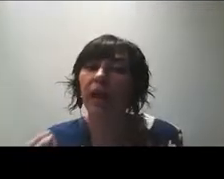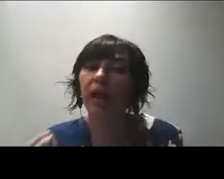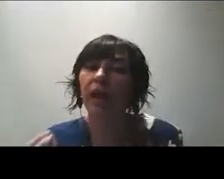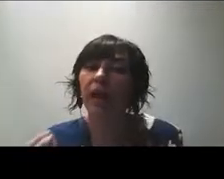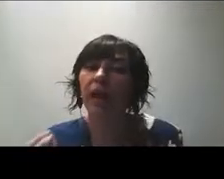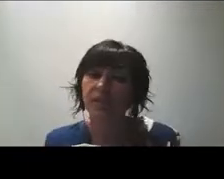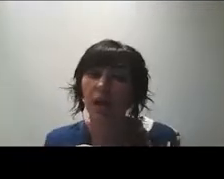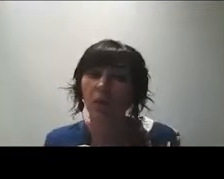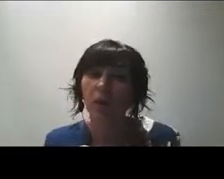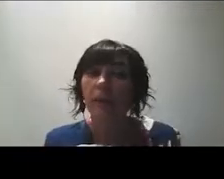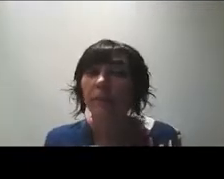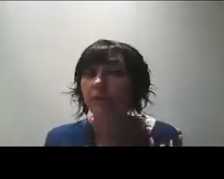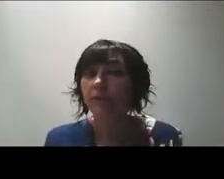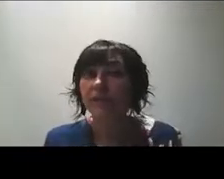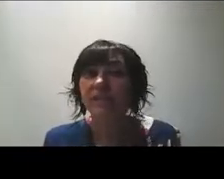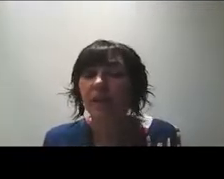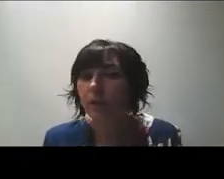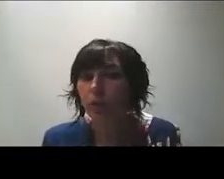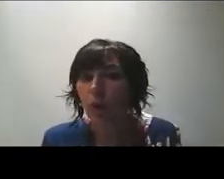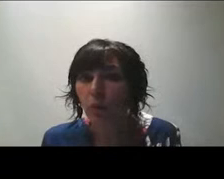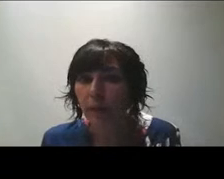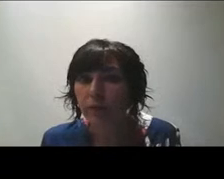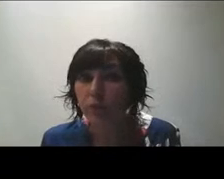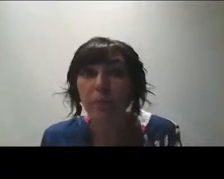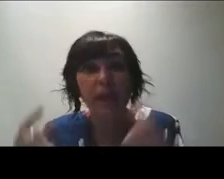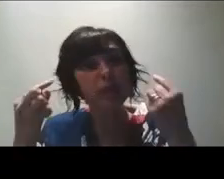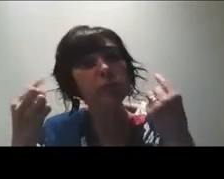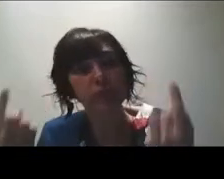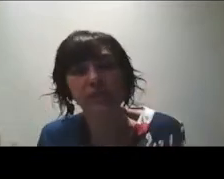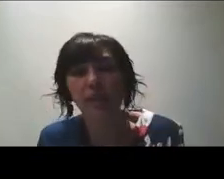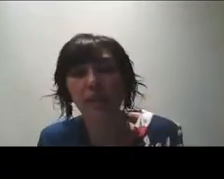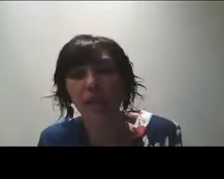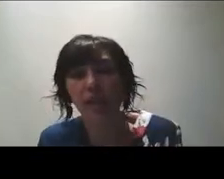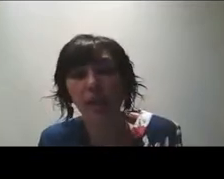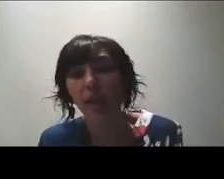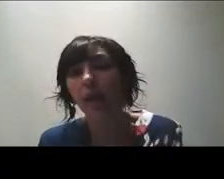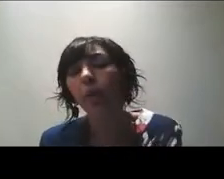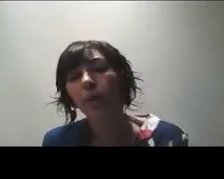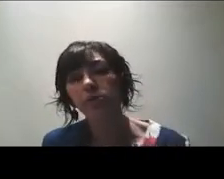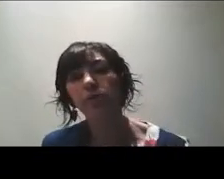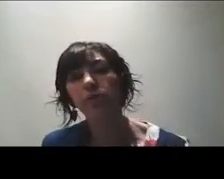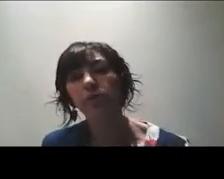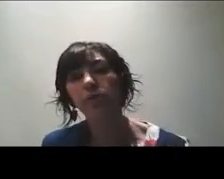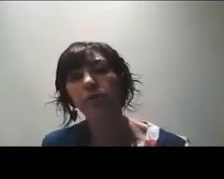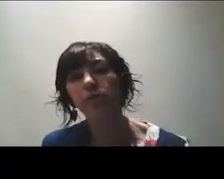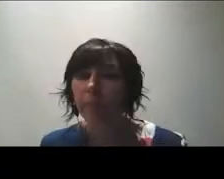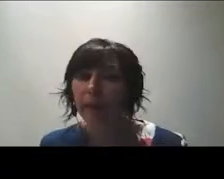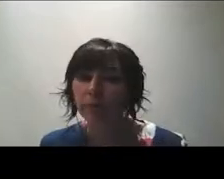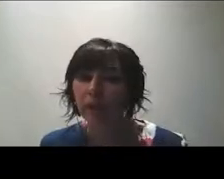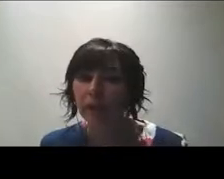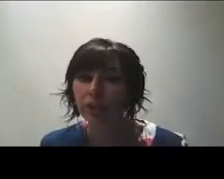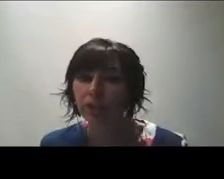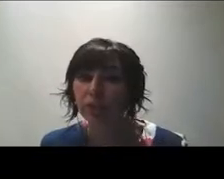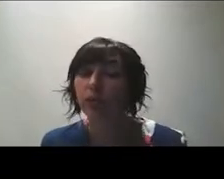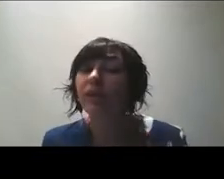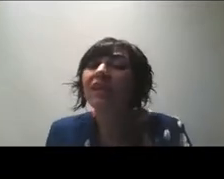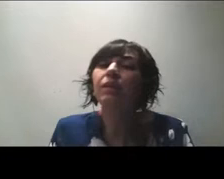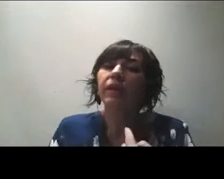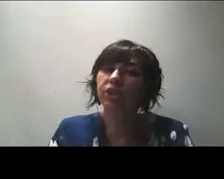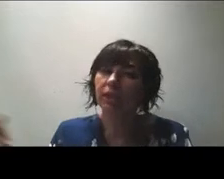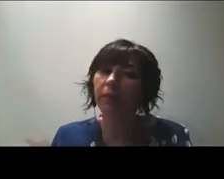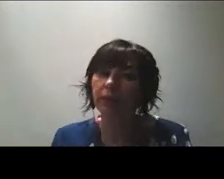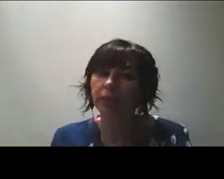meus práticas de operação para ver se ele atualmente mesmo que sem querer eu posso estar gerando algum Impacto negativo